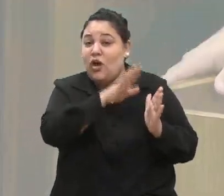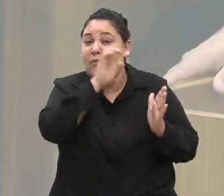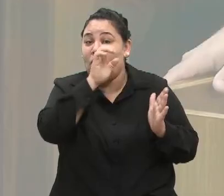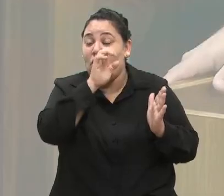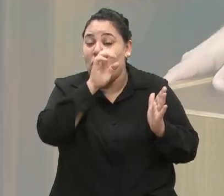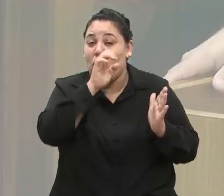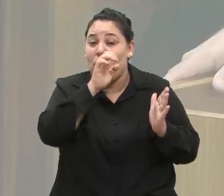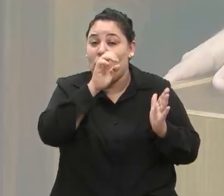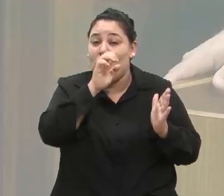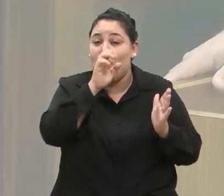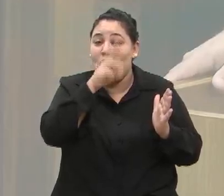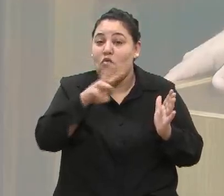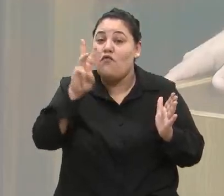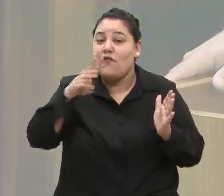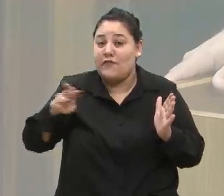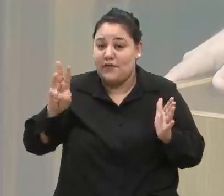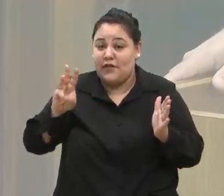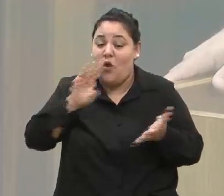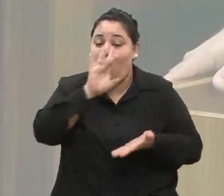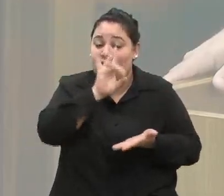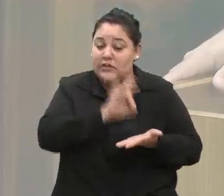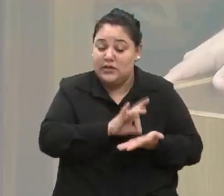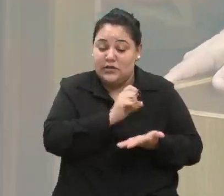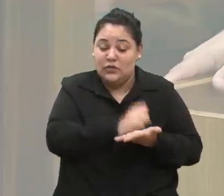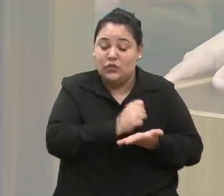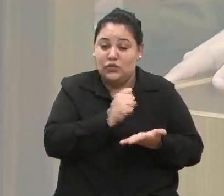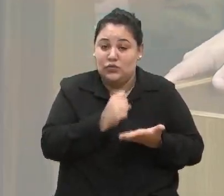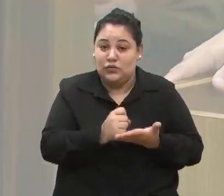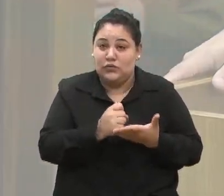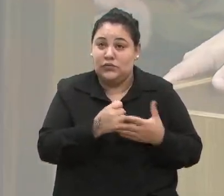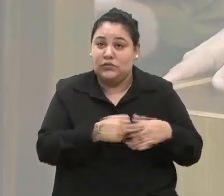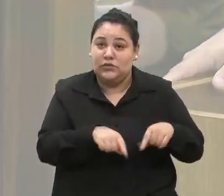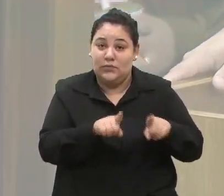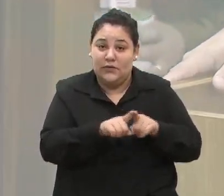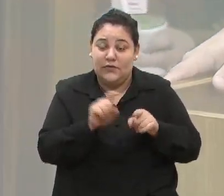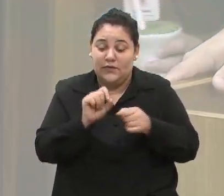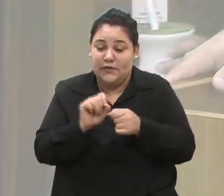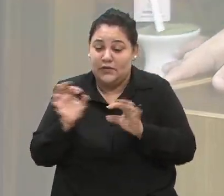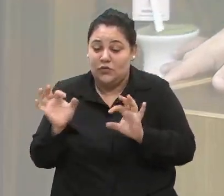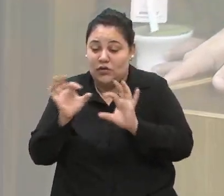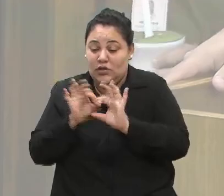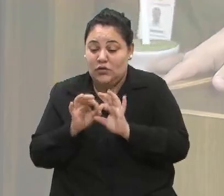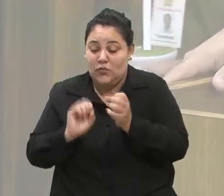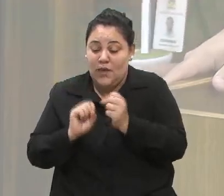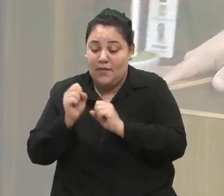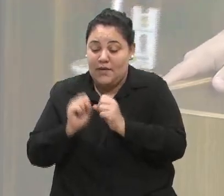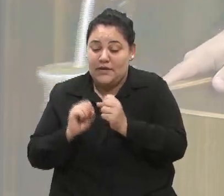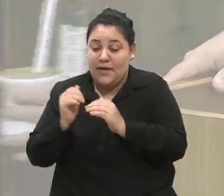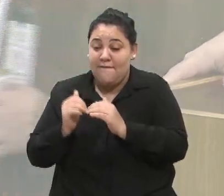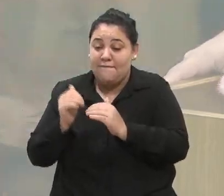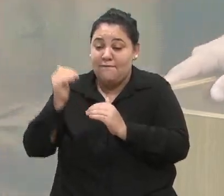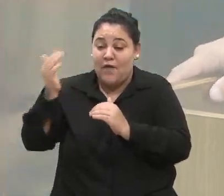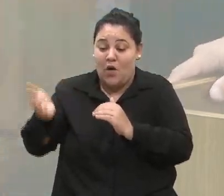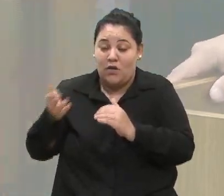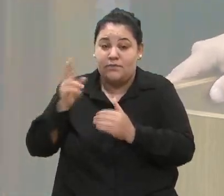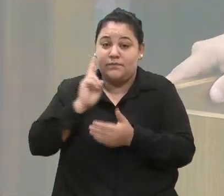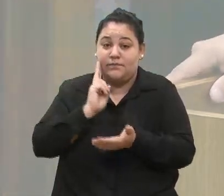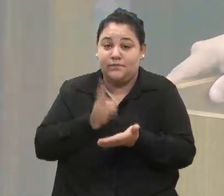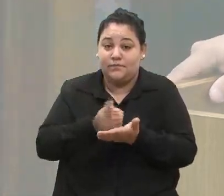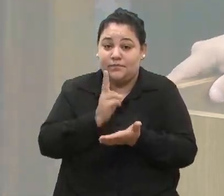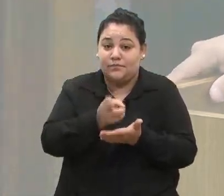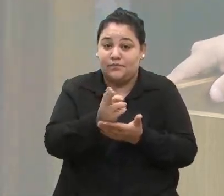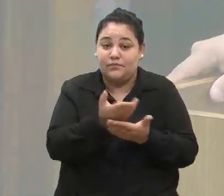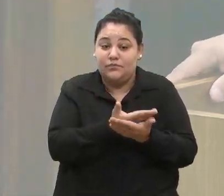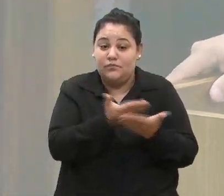concretizou isso e fez aquele tampão com uma empresa de fora para permanecer no espaço do